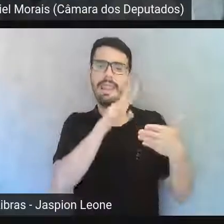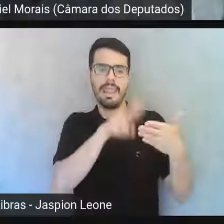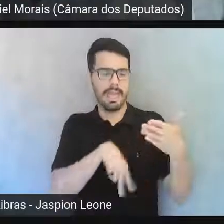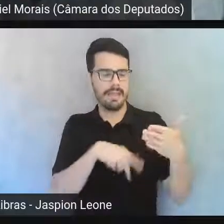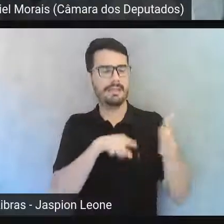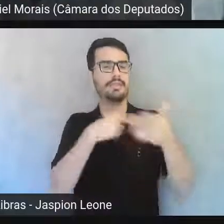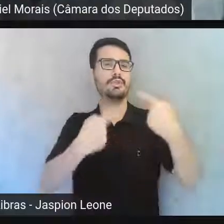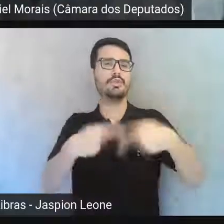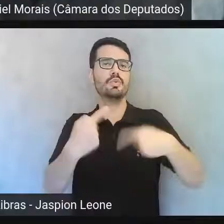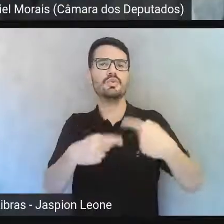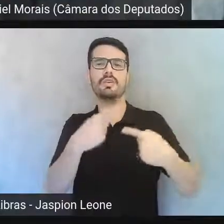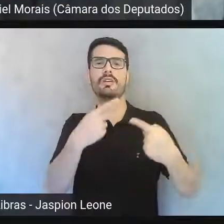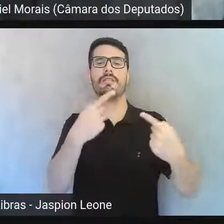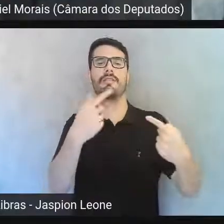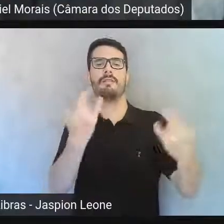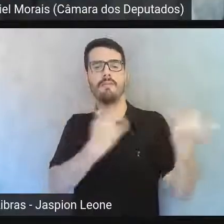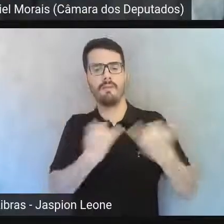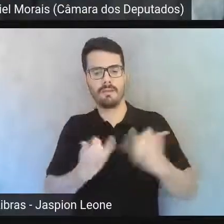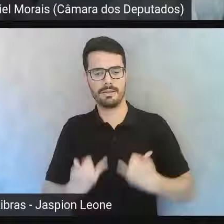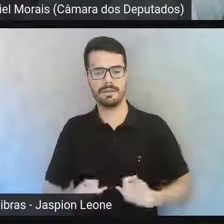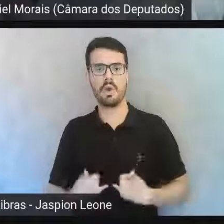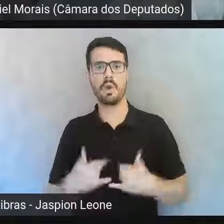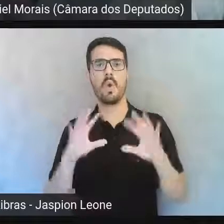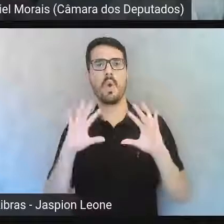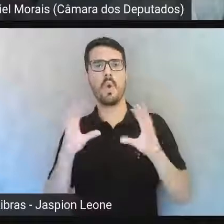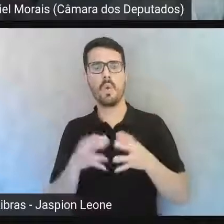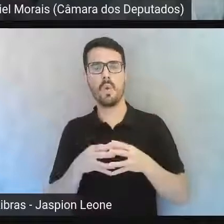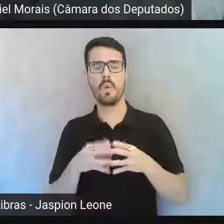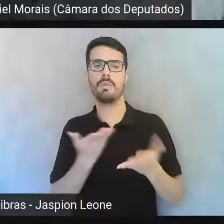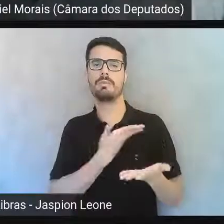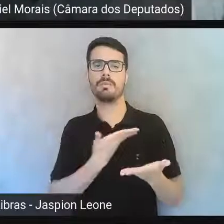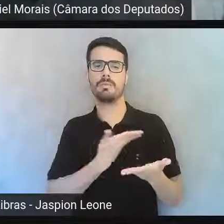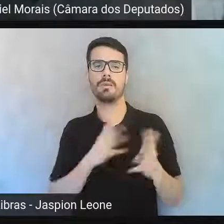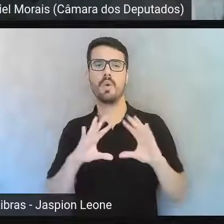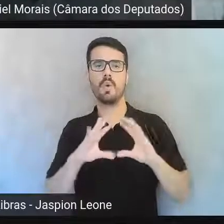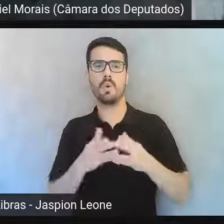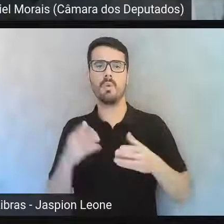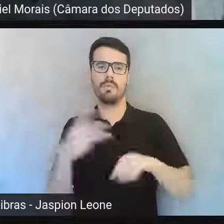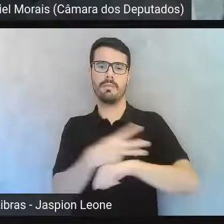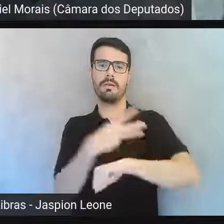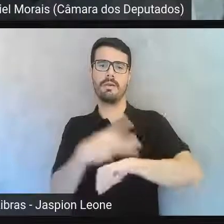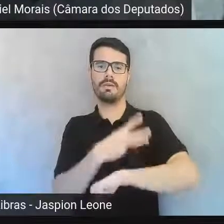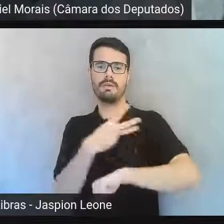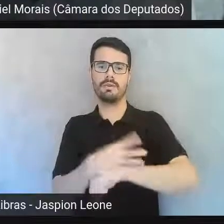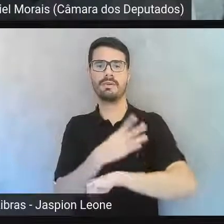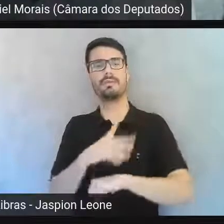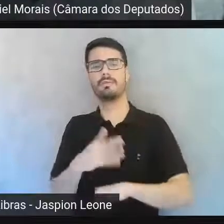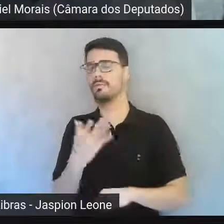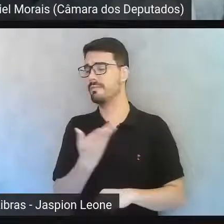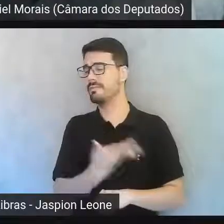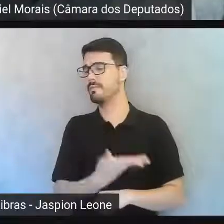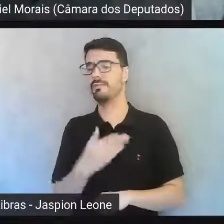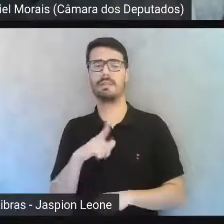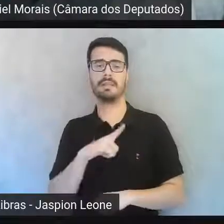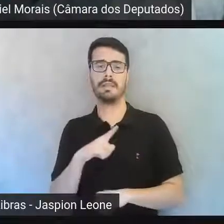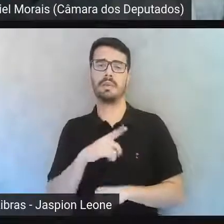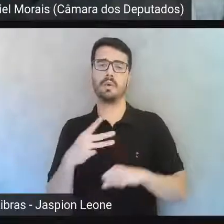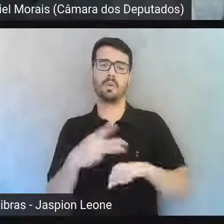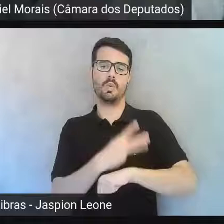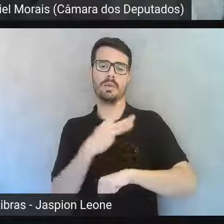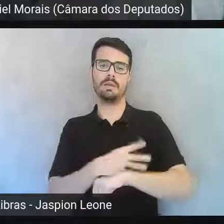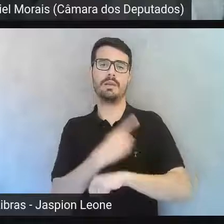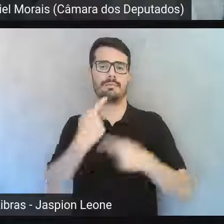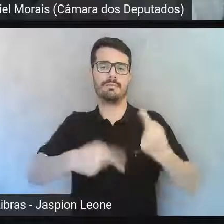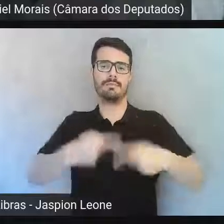discutir, fomentar. Grupo de amigos, eu falo muito isso, grupo de WhatsApp é muito disso. Você tem um grupo de WhatsApp onde você